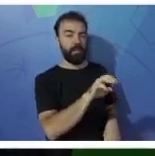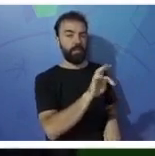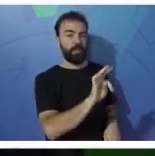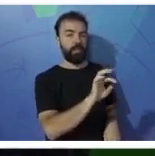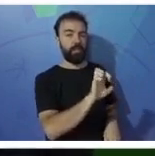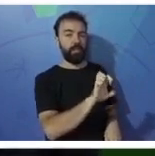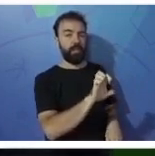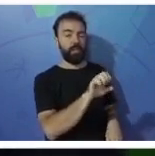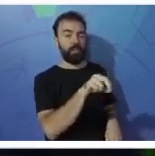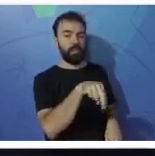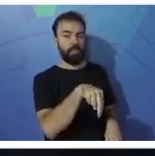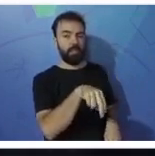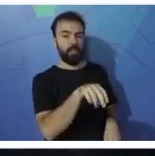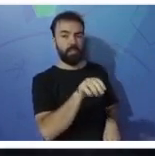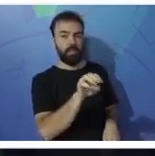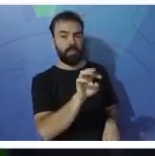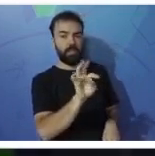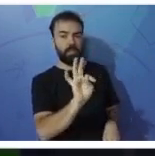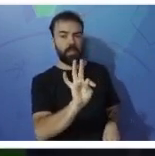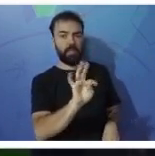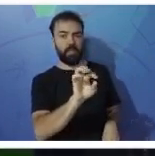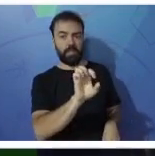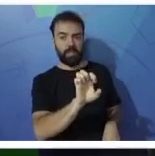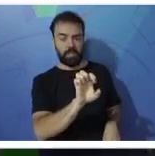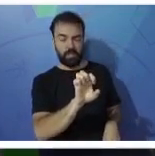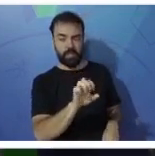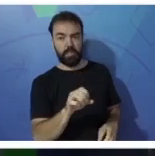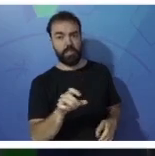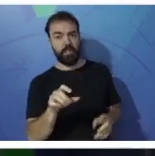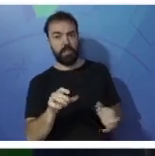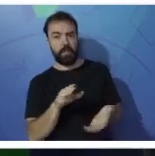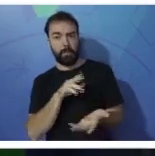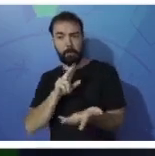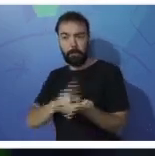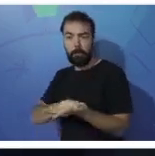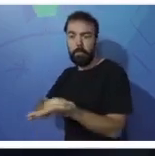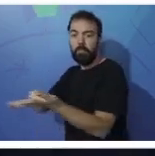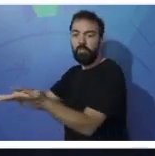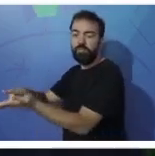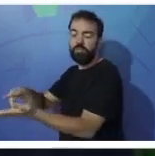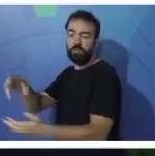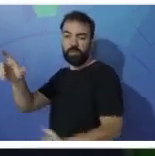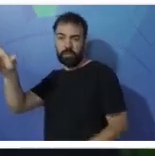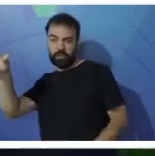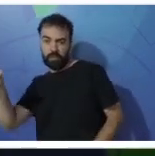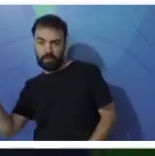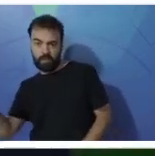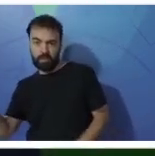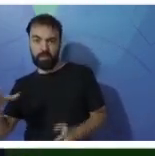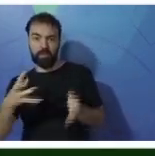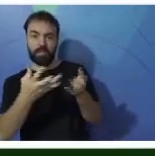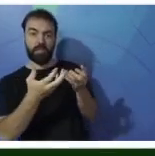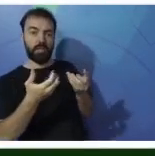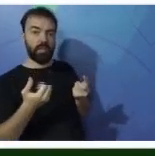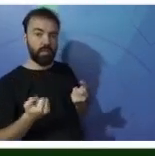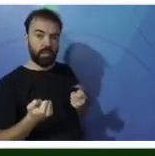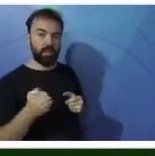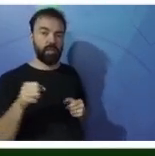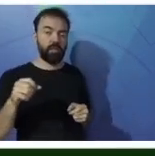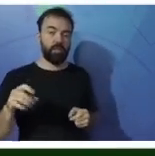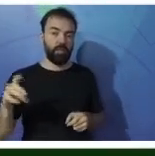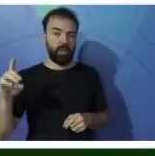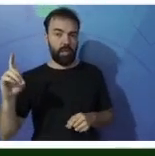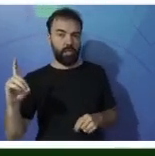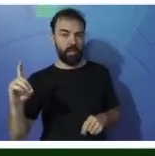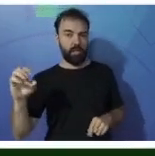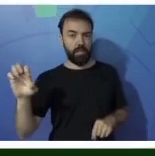Cumprimenta-o, dá notícias ou informações. Podemos contar também fatos ocorridos, alguma